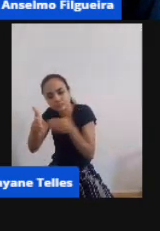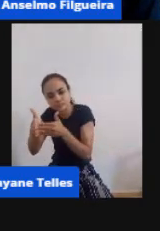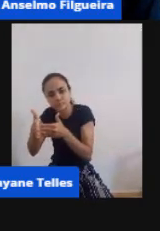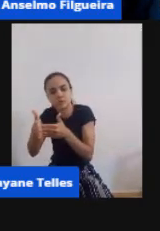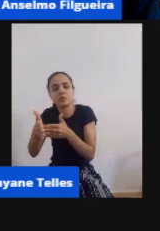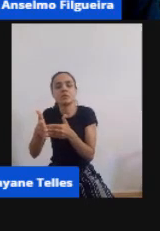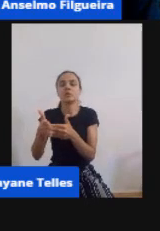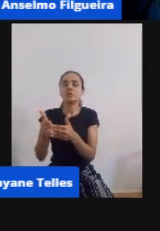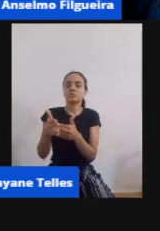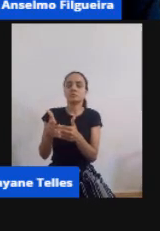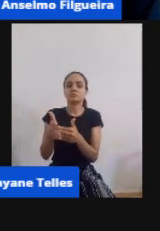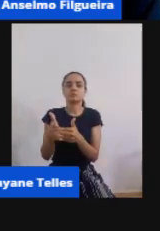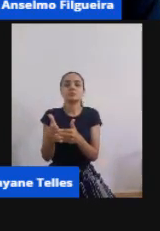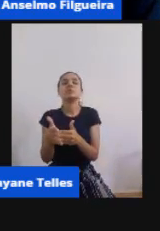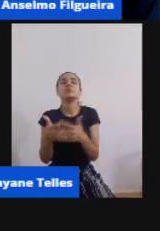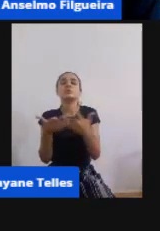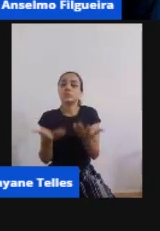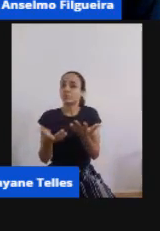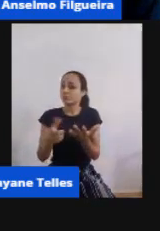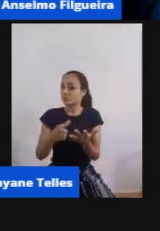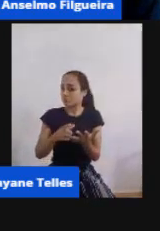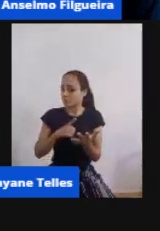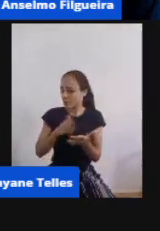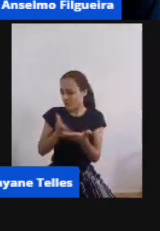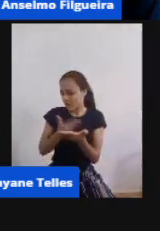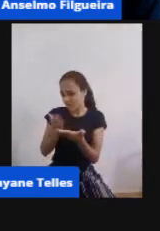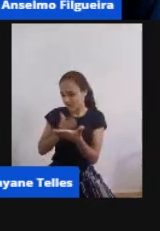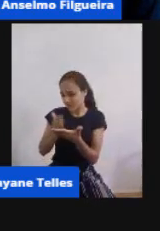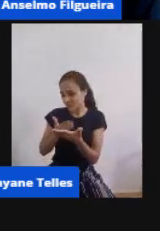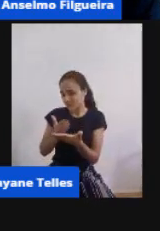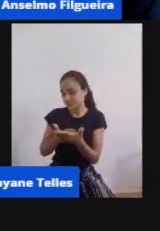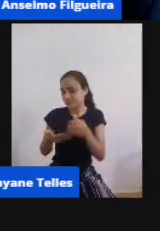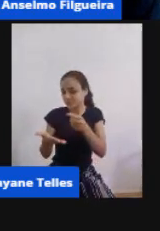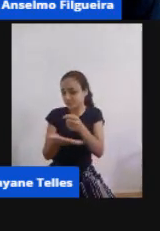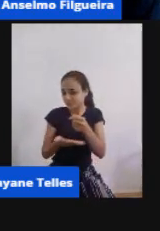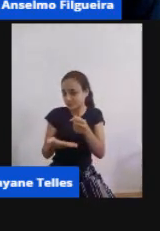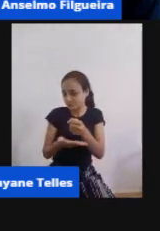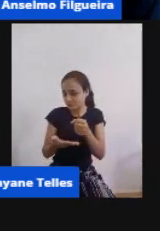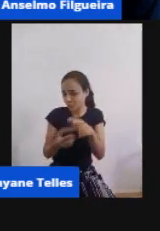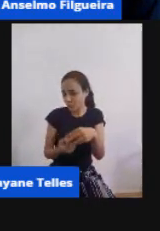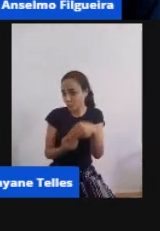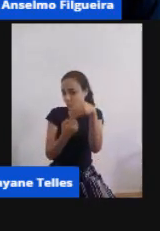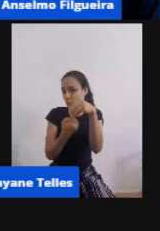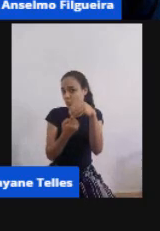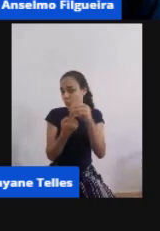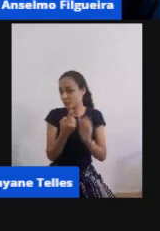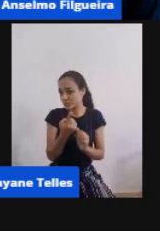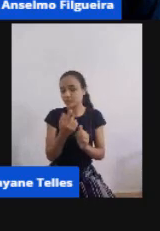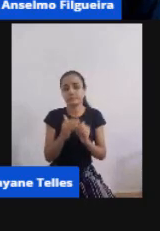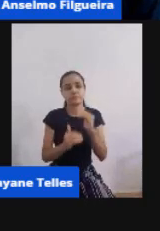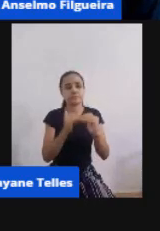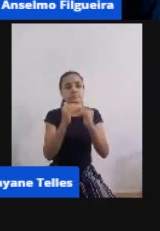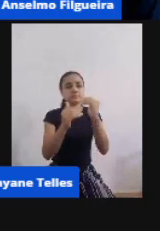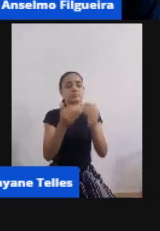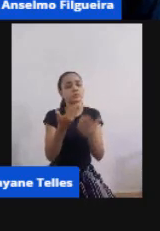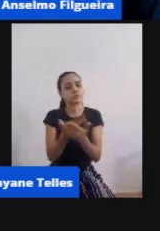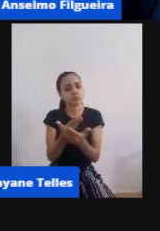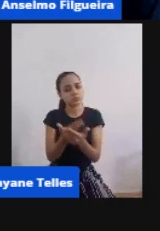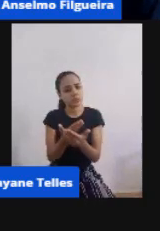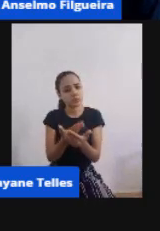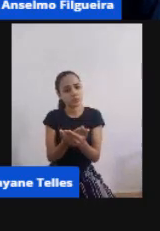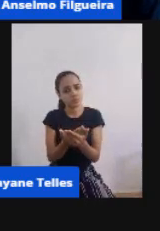você, professor, irá utilizar para desenvolver suas aulas. Os senhores poderão desenvolver